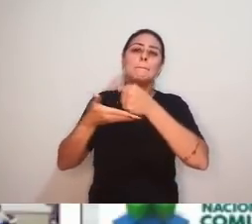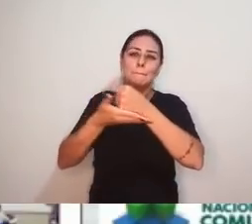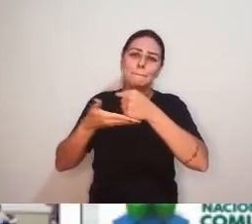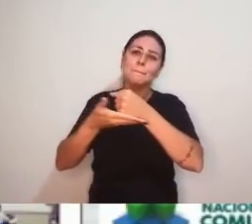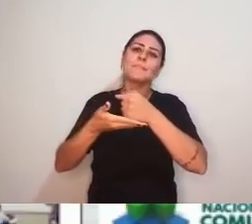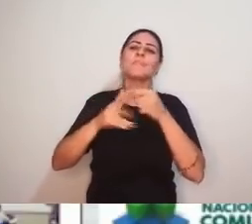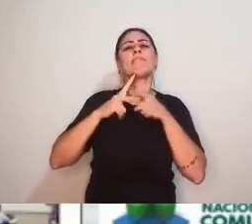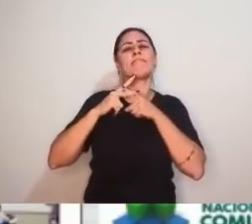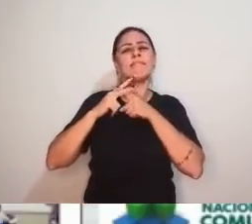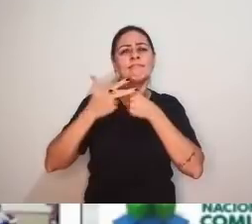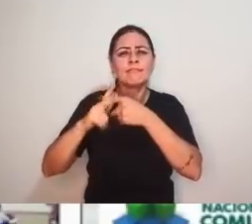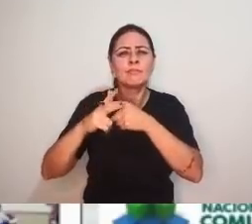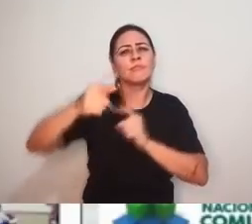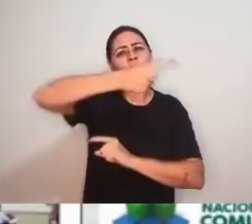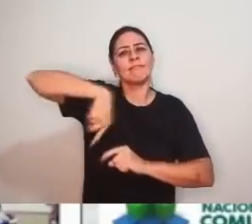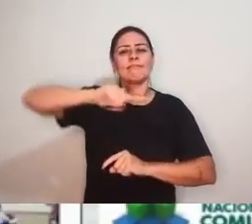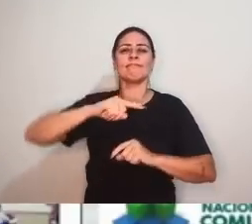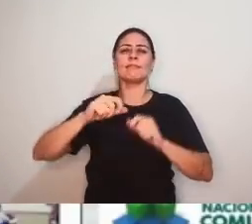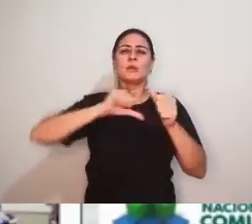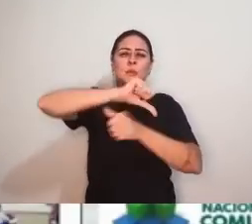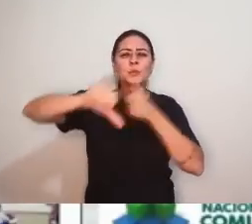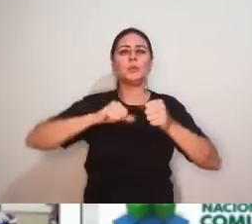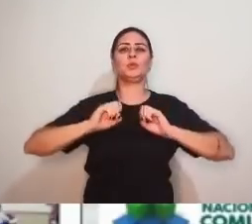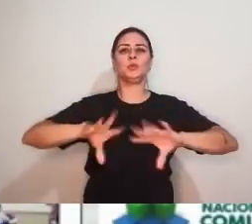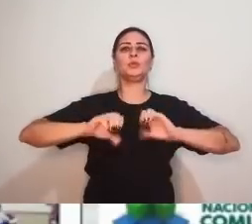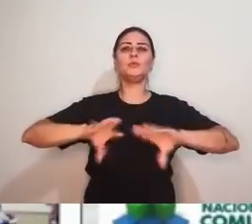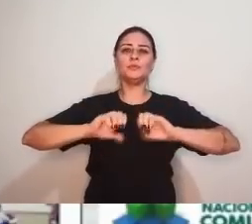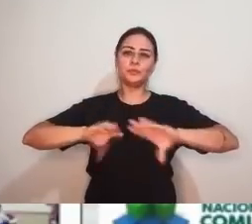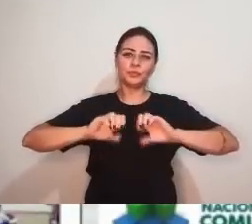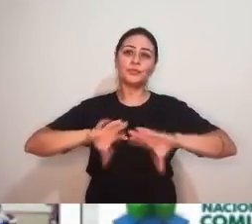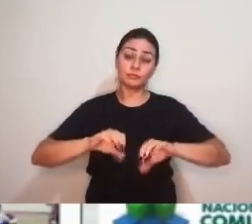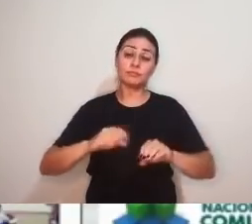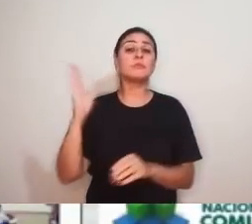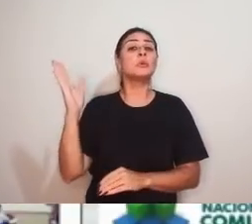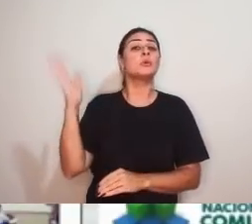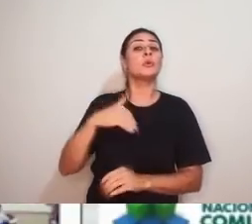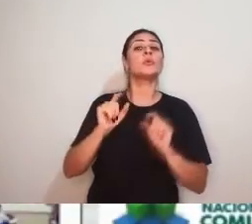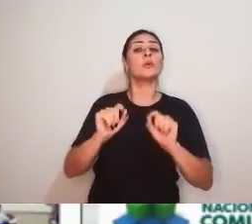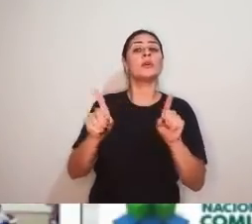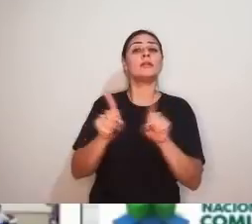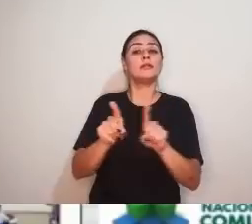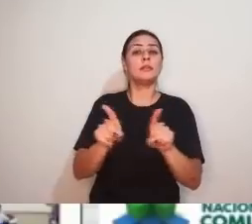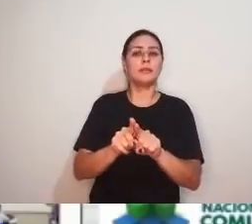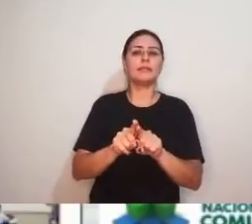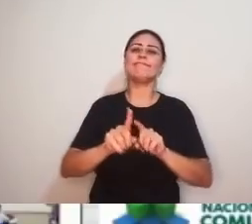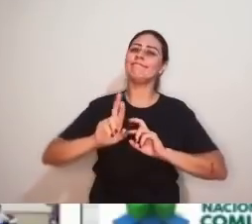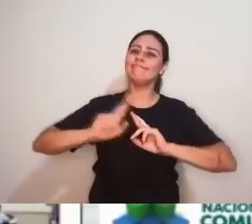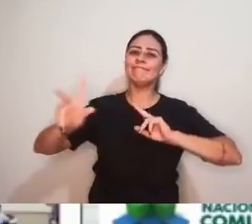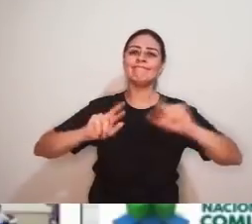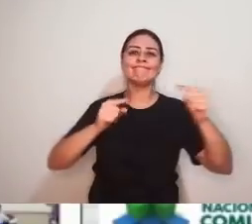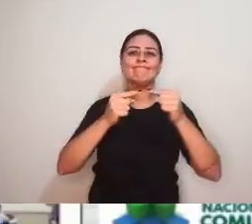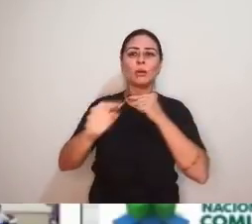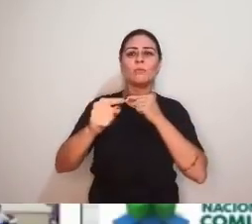Bases, né, que reformou e transformou nossa educação e trouxe esse novo grande alento, ela trouxe também uma série